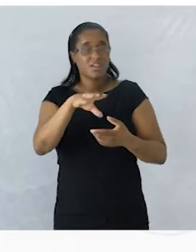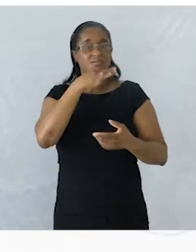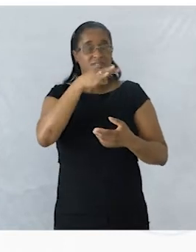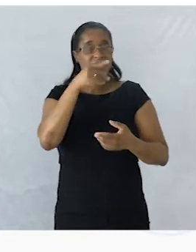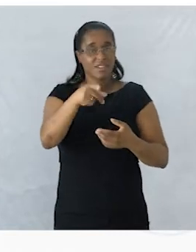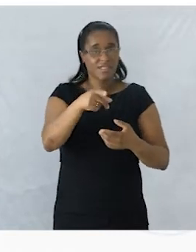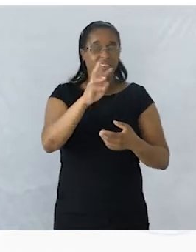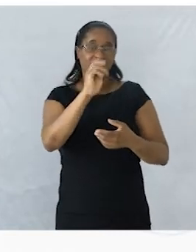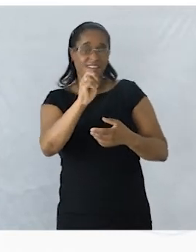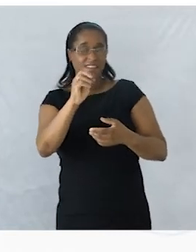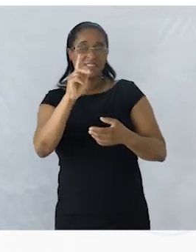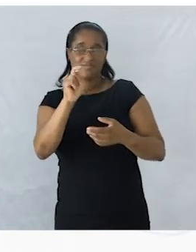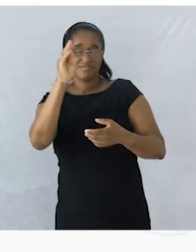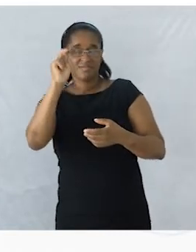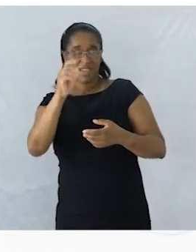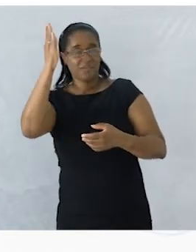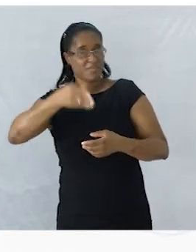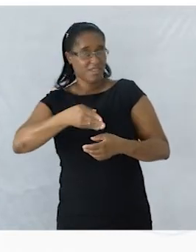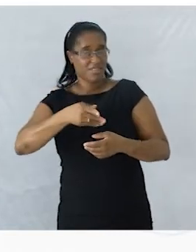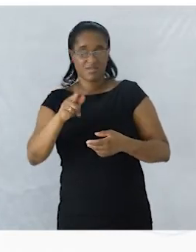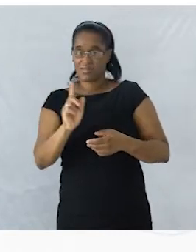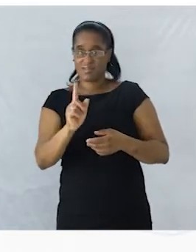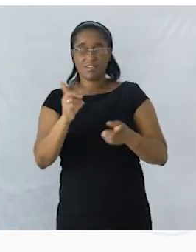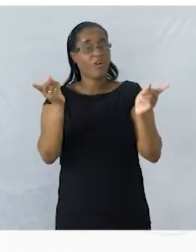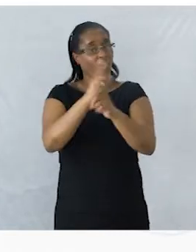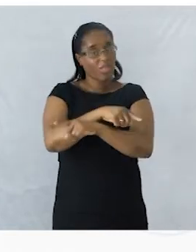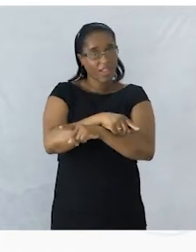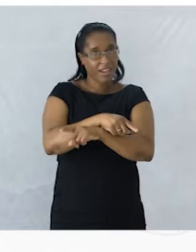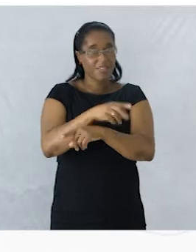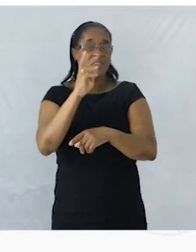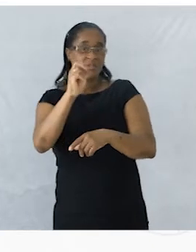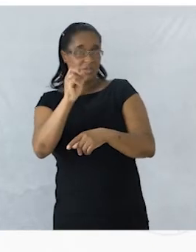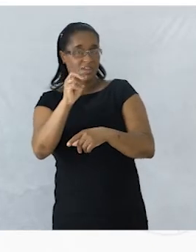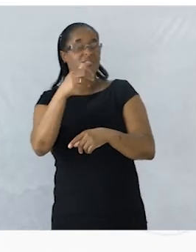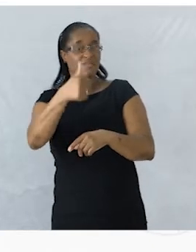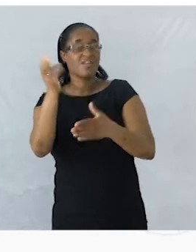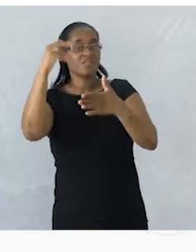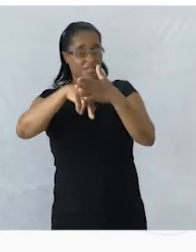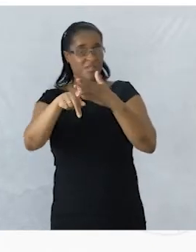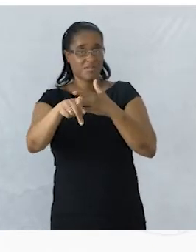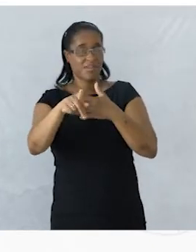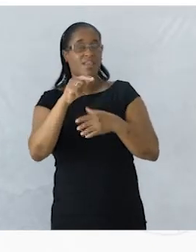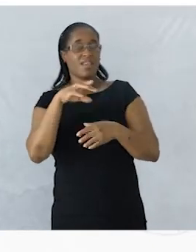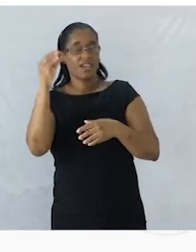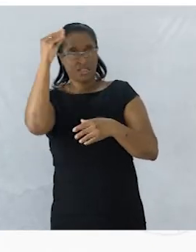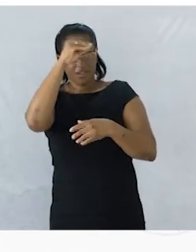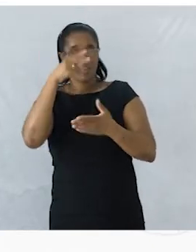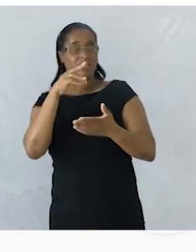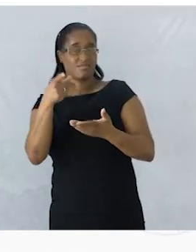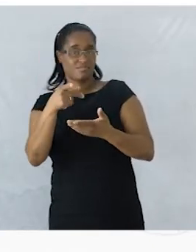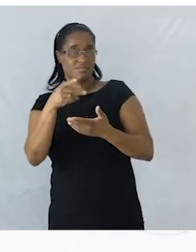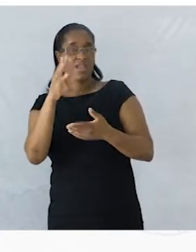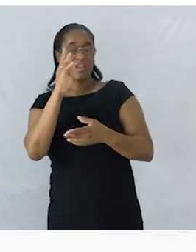não pertence, está a contrariar. O 3 de facto pertence, então essa afirmação é falsa. Muito